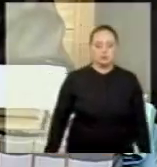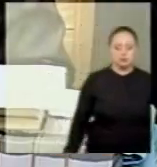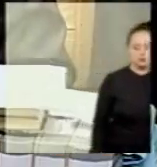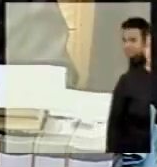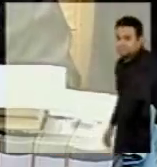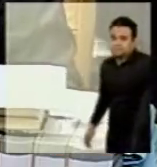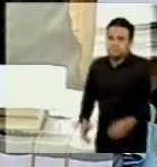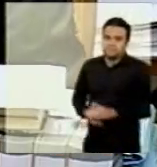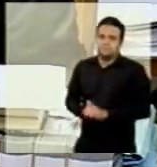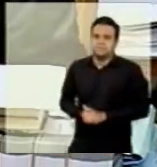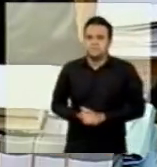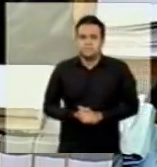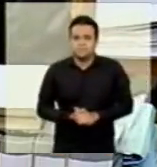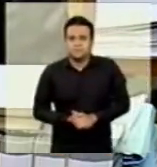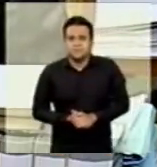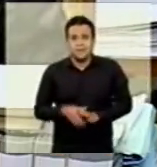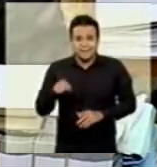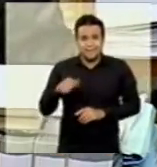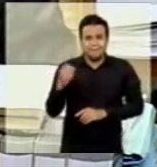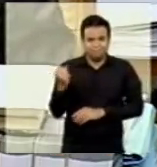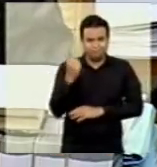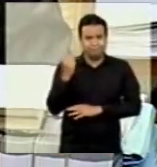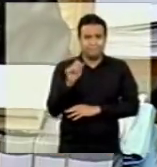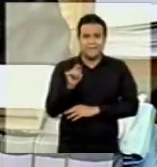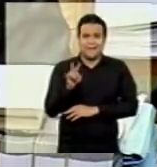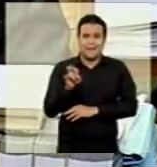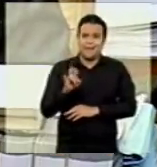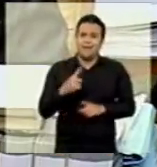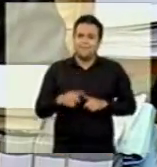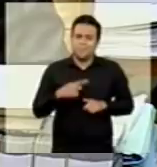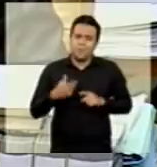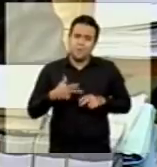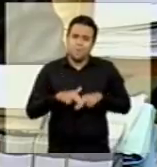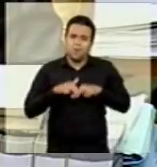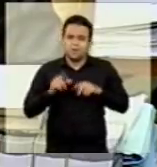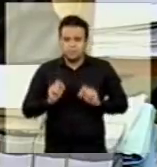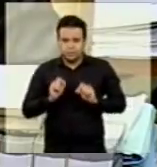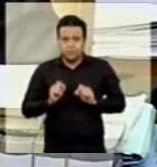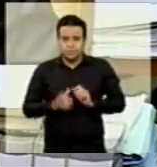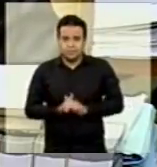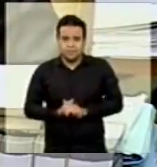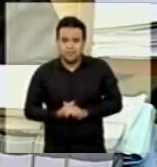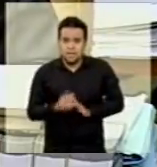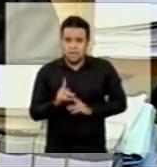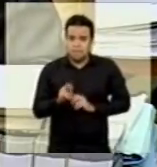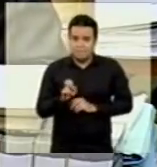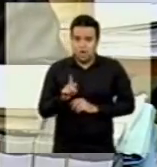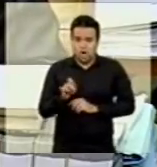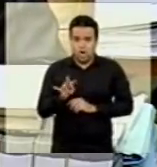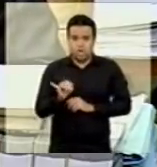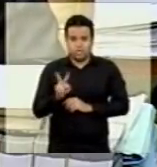sido realmente um grave problema gerado e provocado pela prerrogativa de